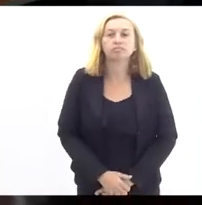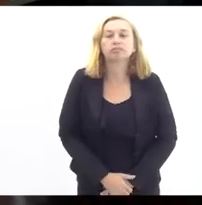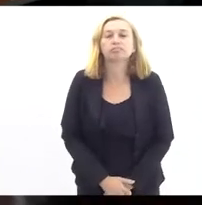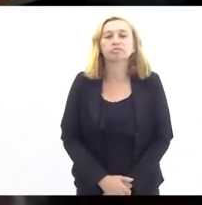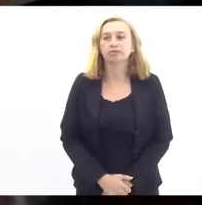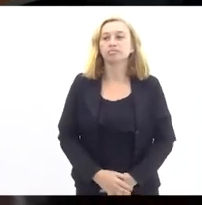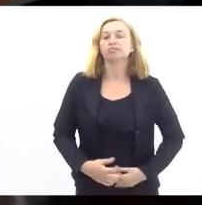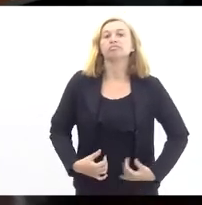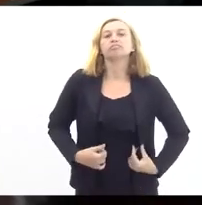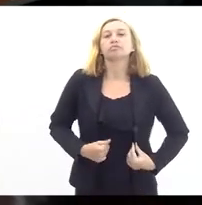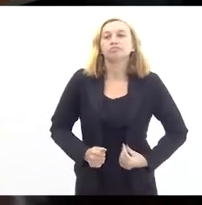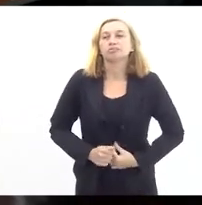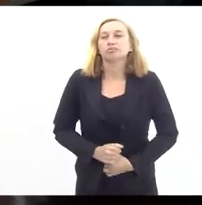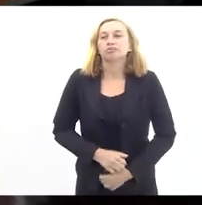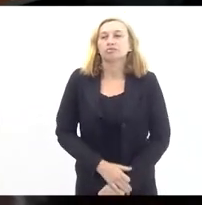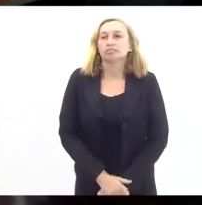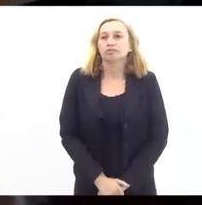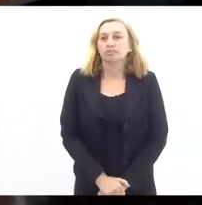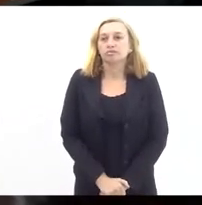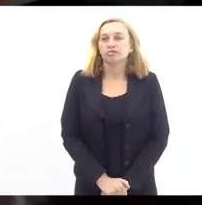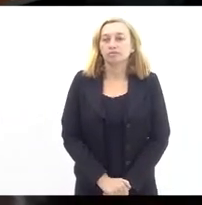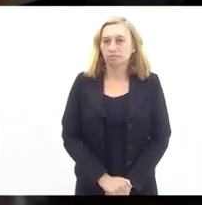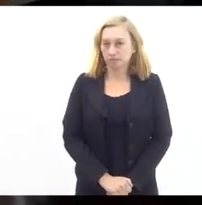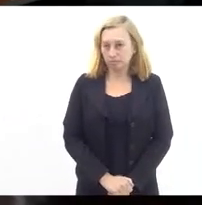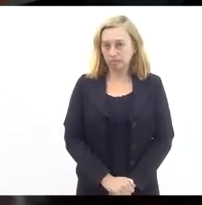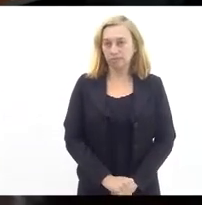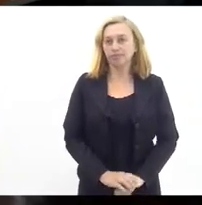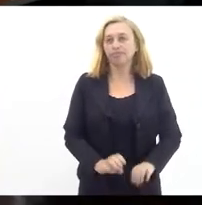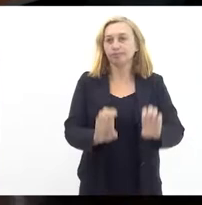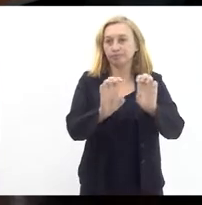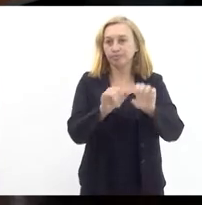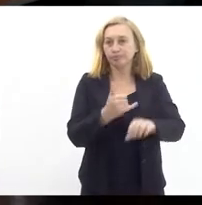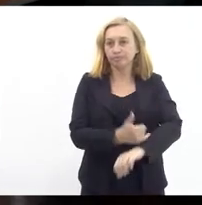condição do aparato, da infraestrutura.